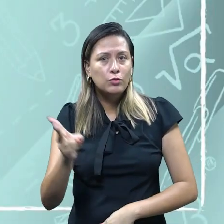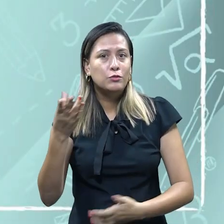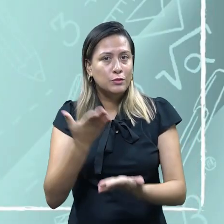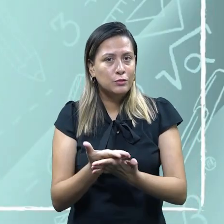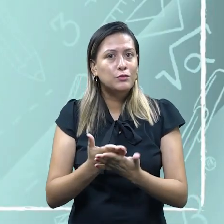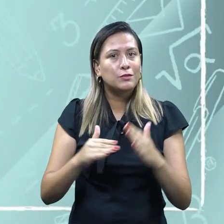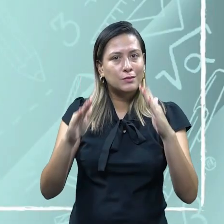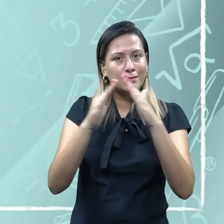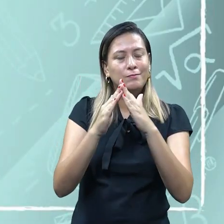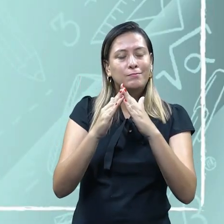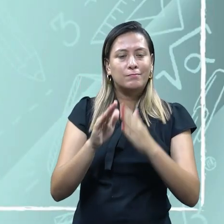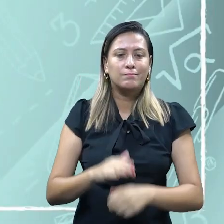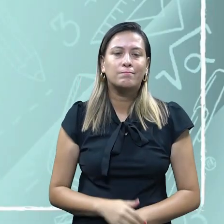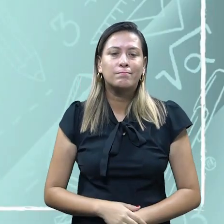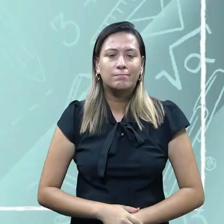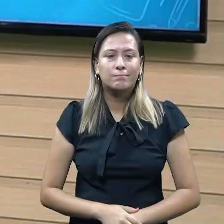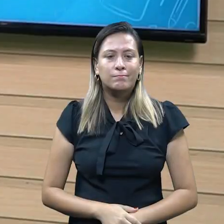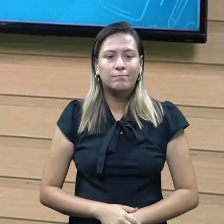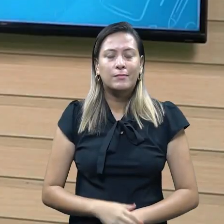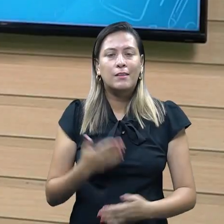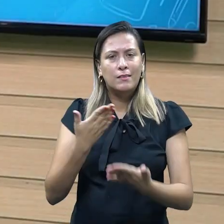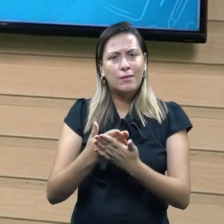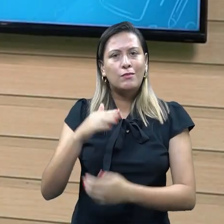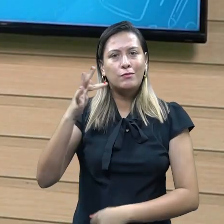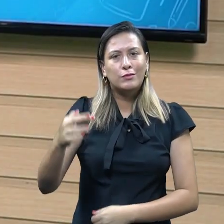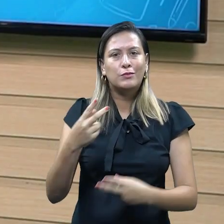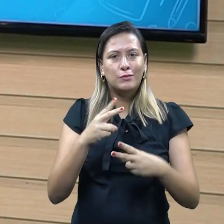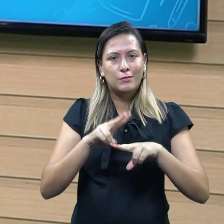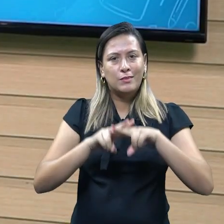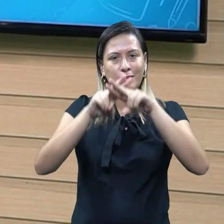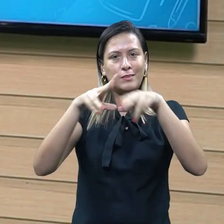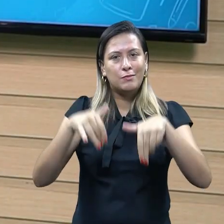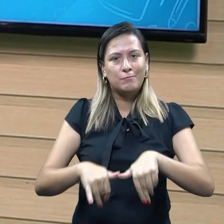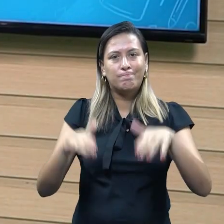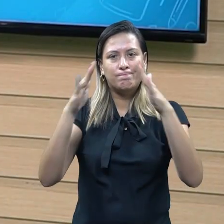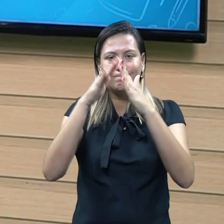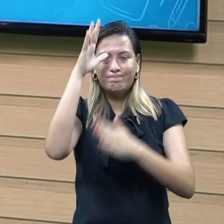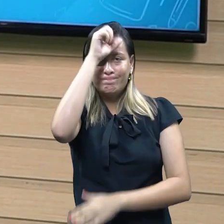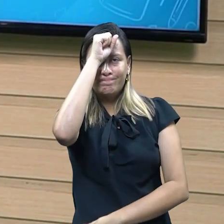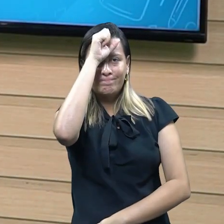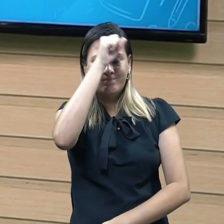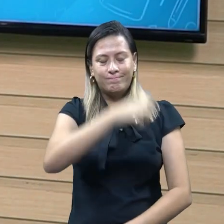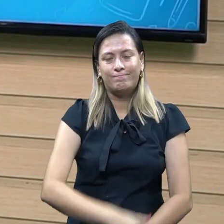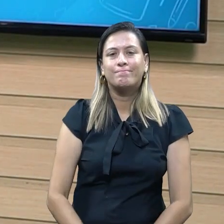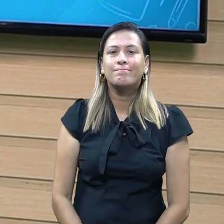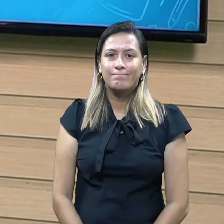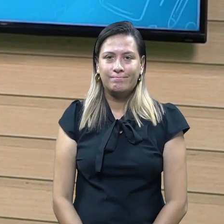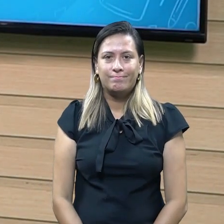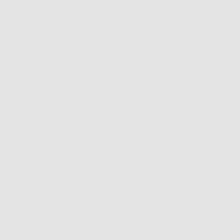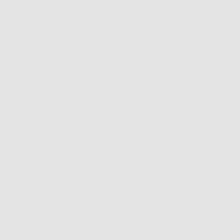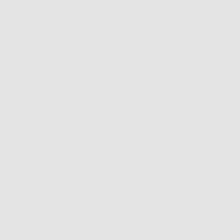simuladores. Você continua estudando em casa e até a nossa próxima aula. #fica em casa aprendendo.